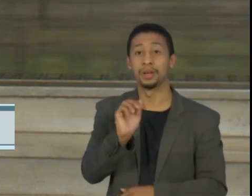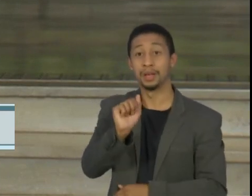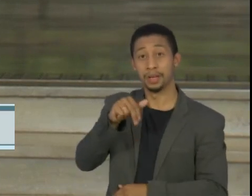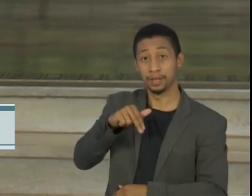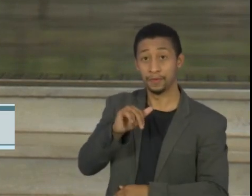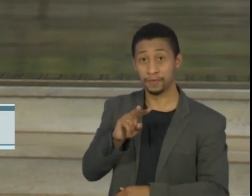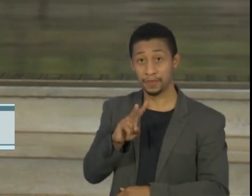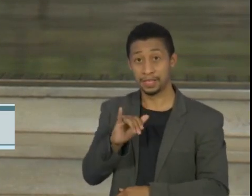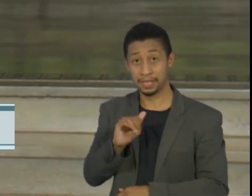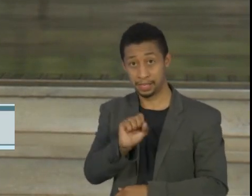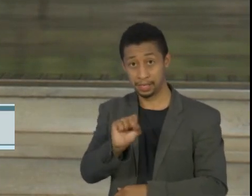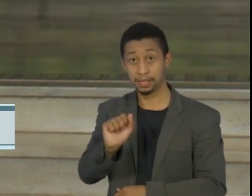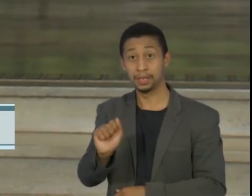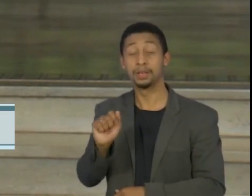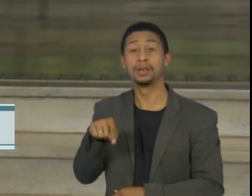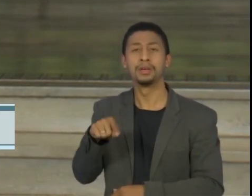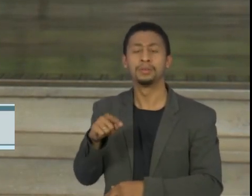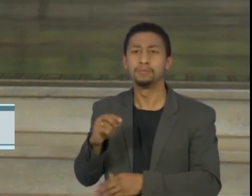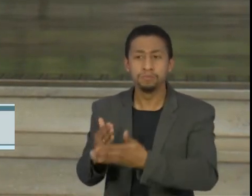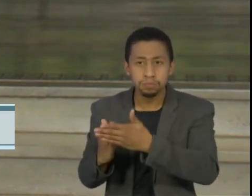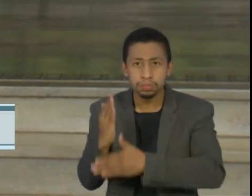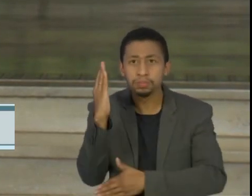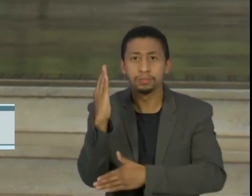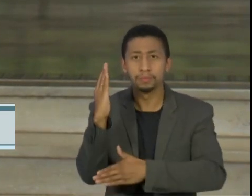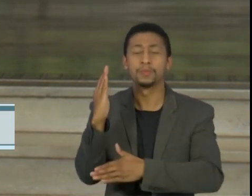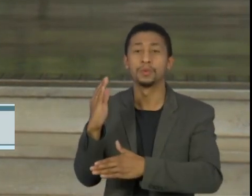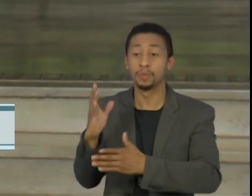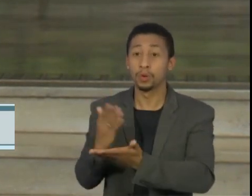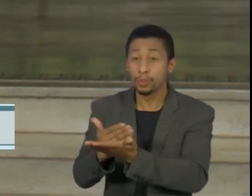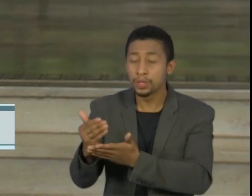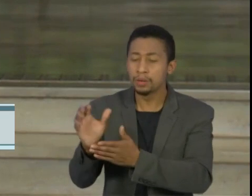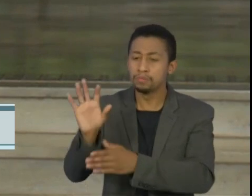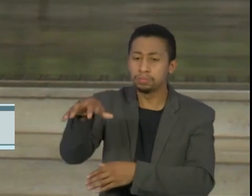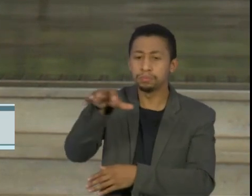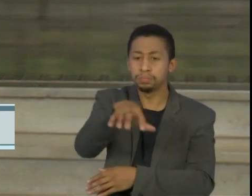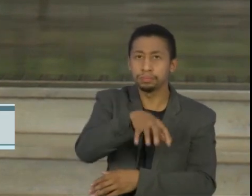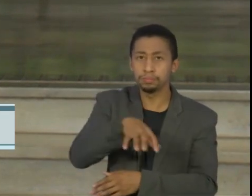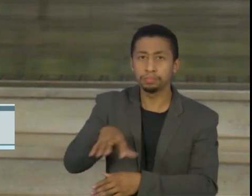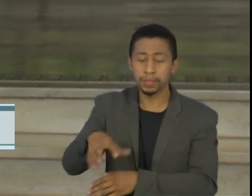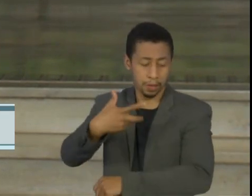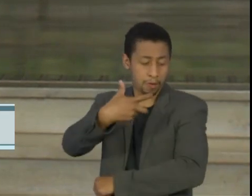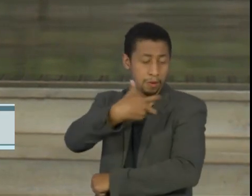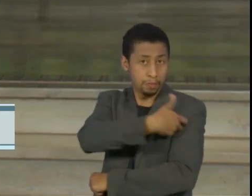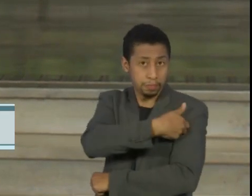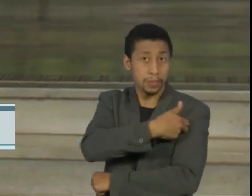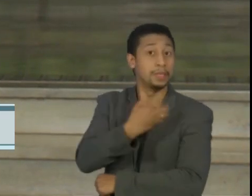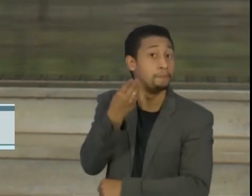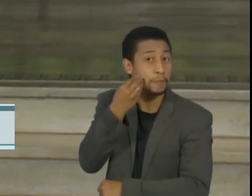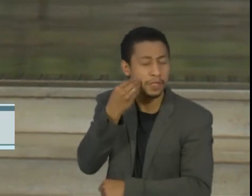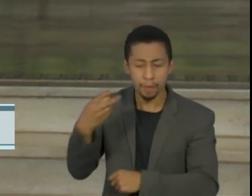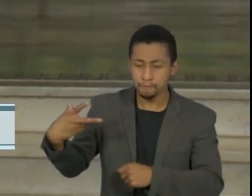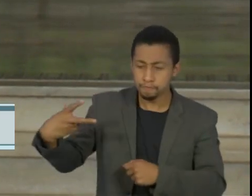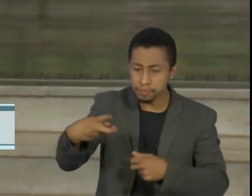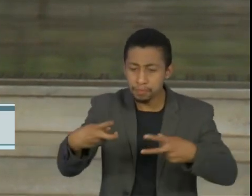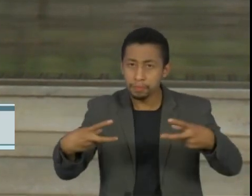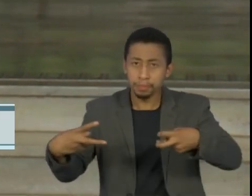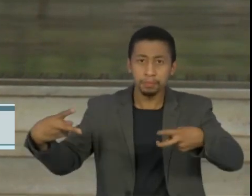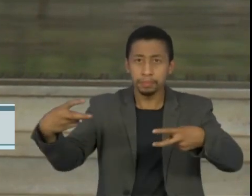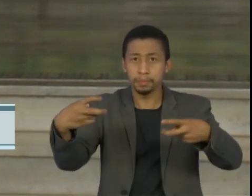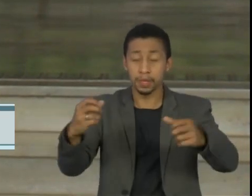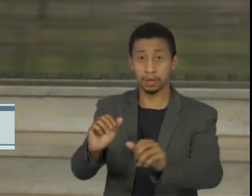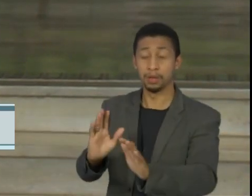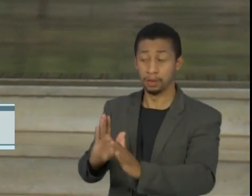de Vigilância Sanitária, para que os centros iniciem os testes imediatamente após esta